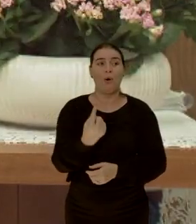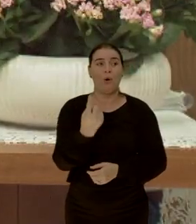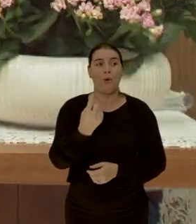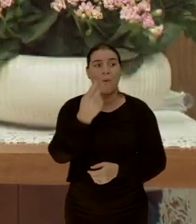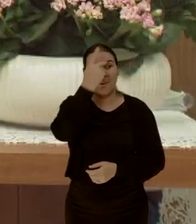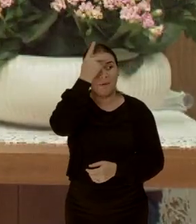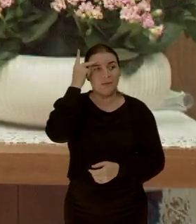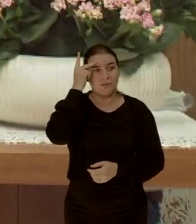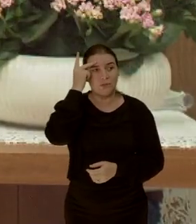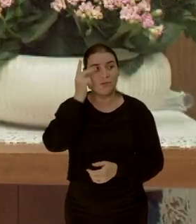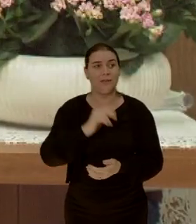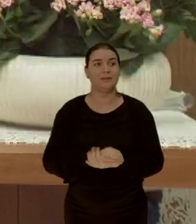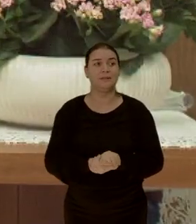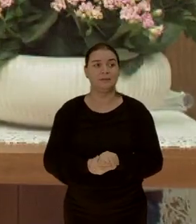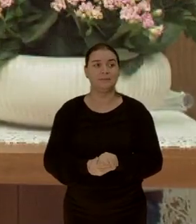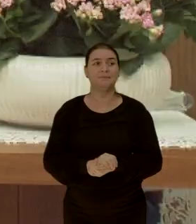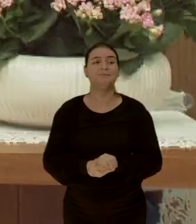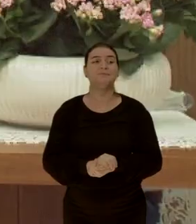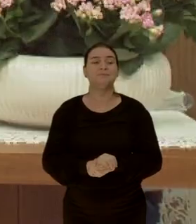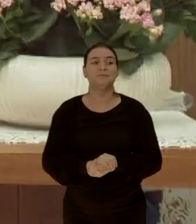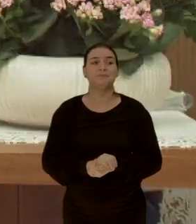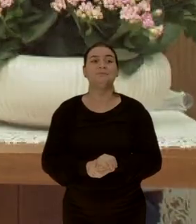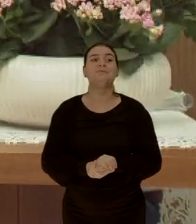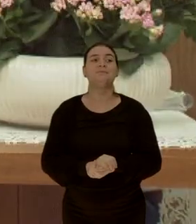ó. Não é ele, não.